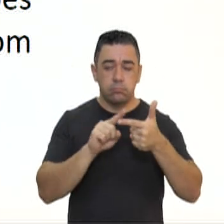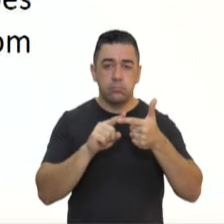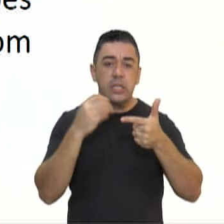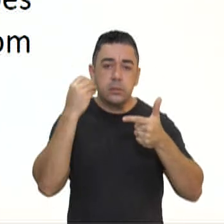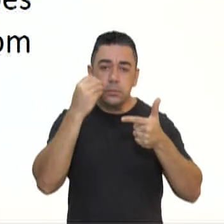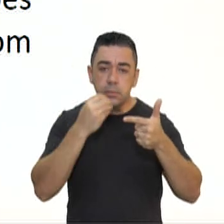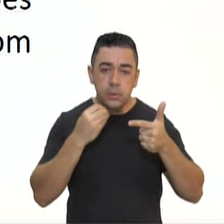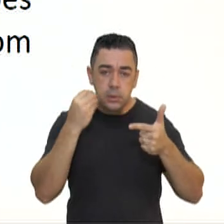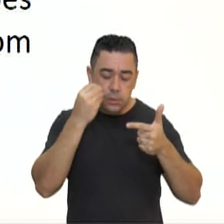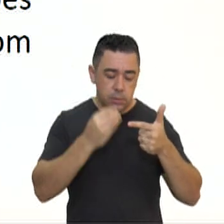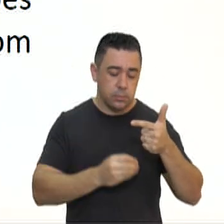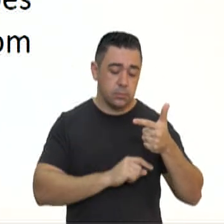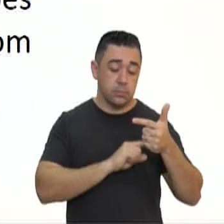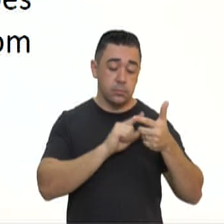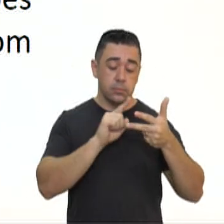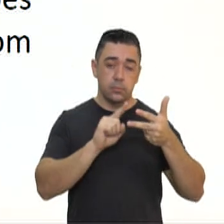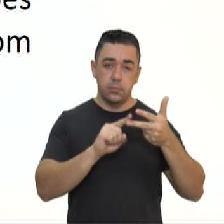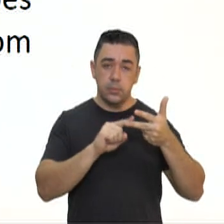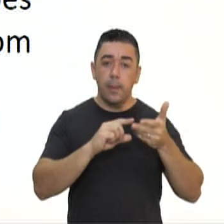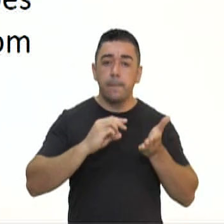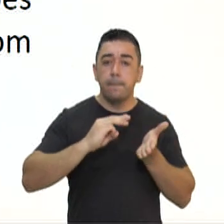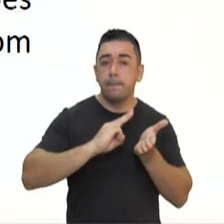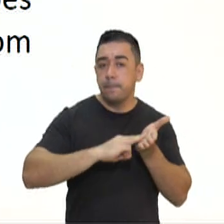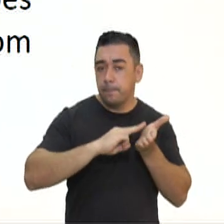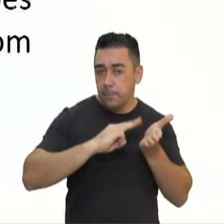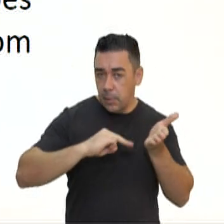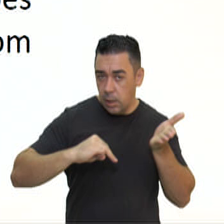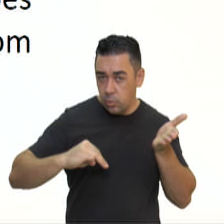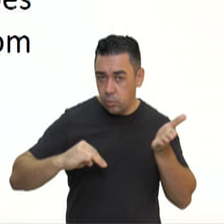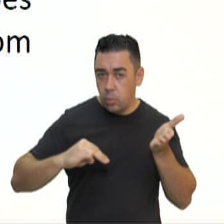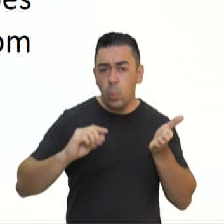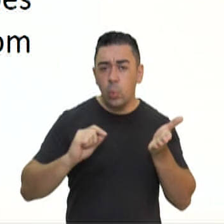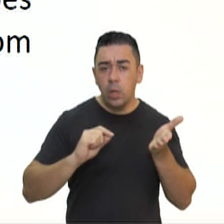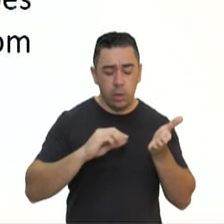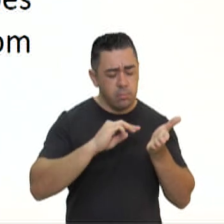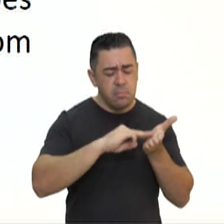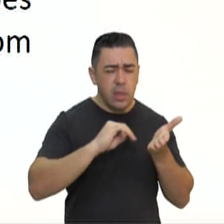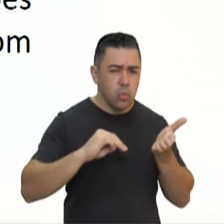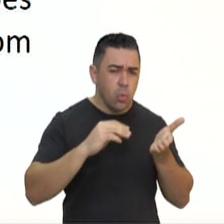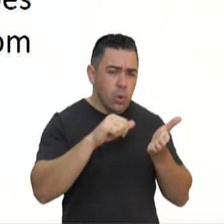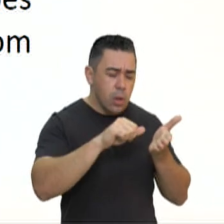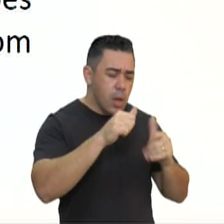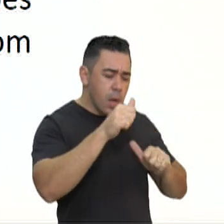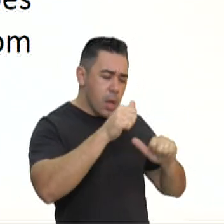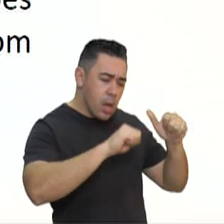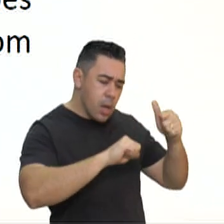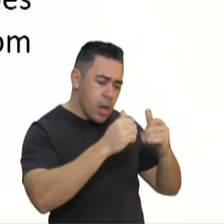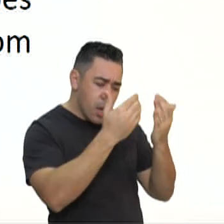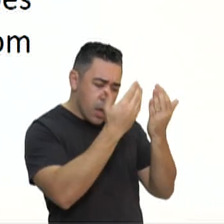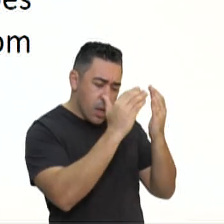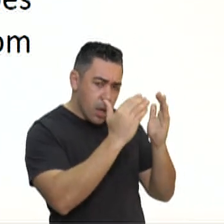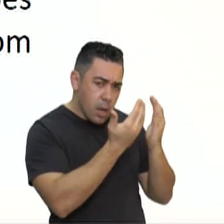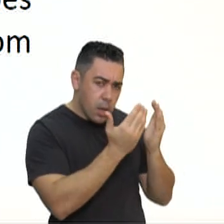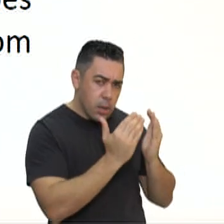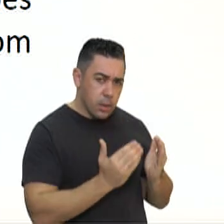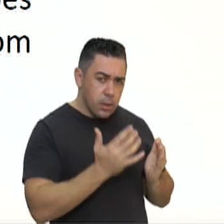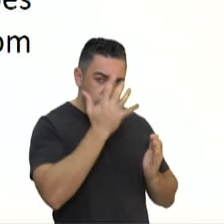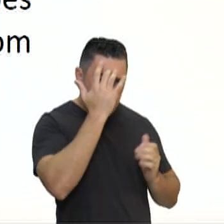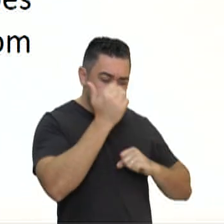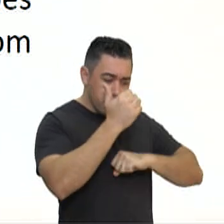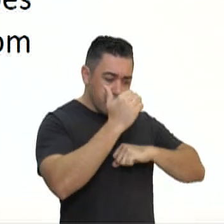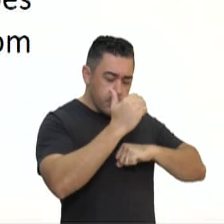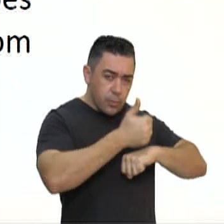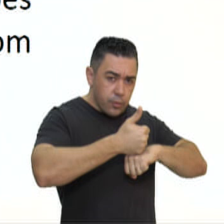experiências e também por métodos científicos de análise. Métodos que os meteorologistas criam, né? E